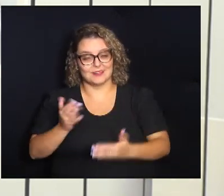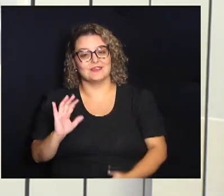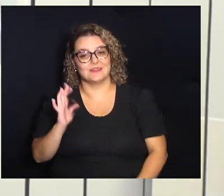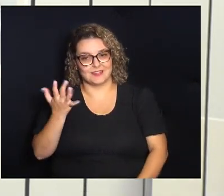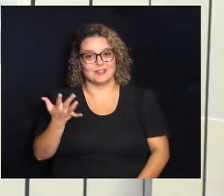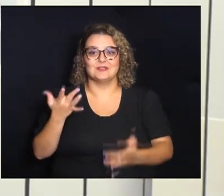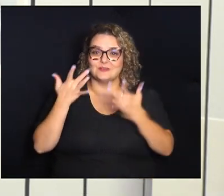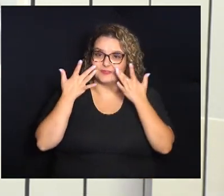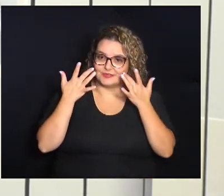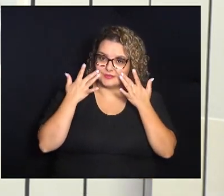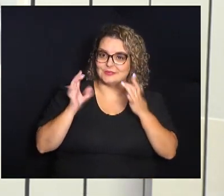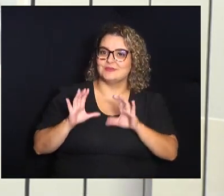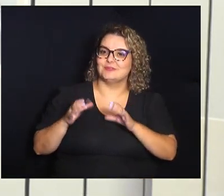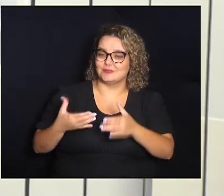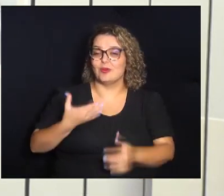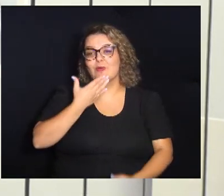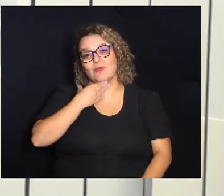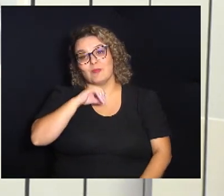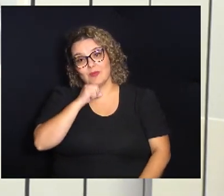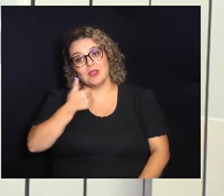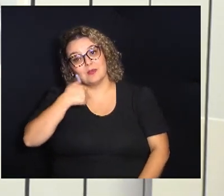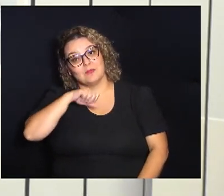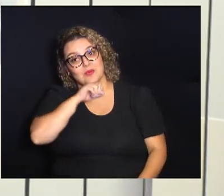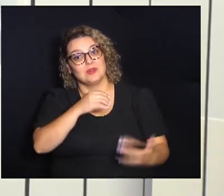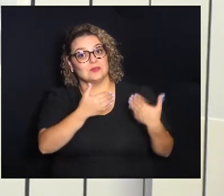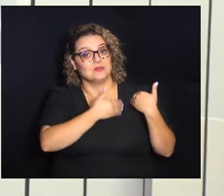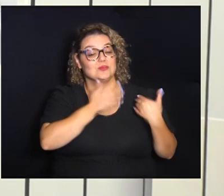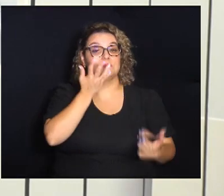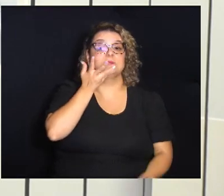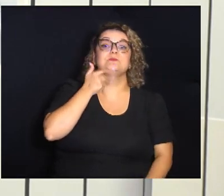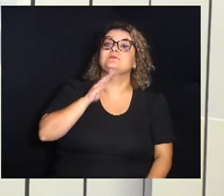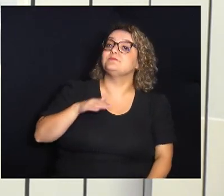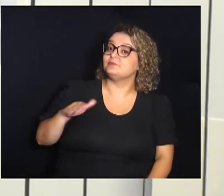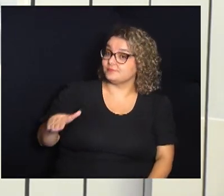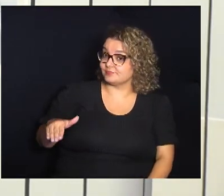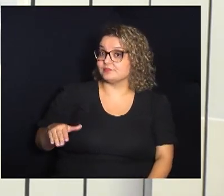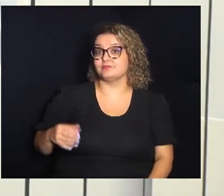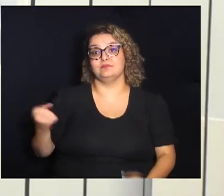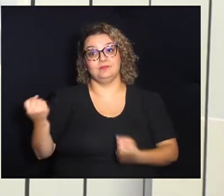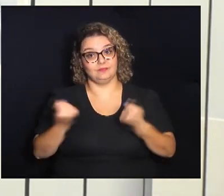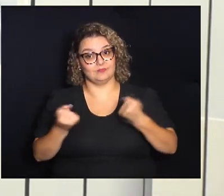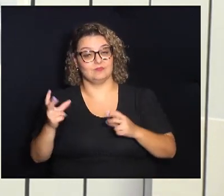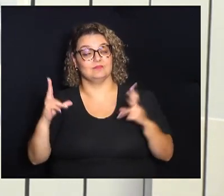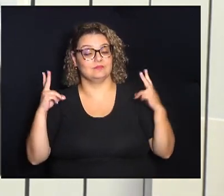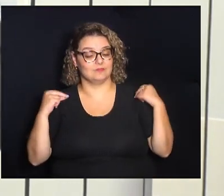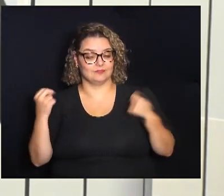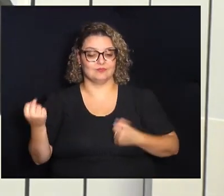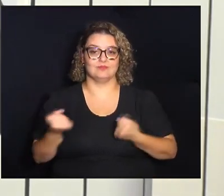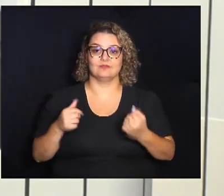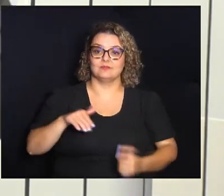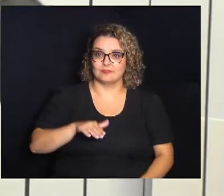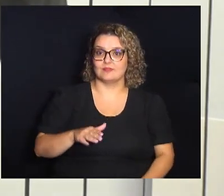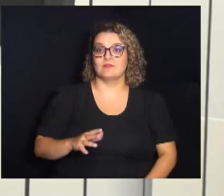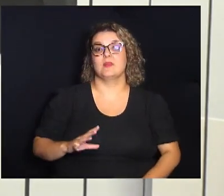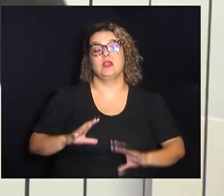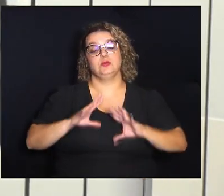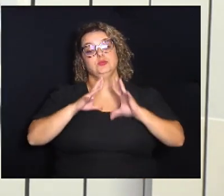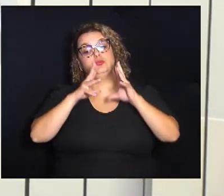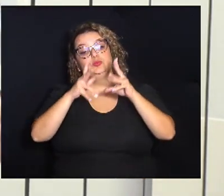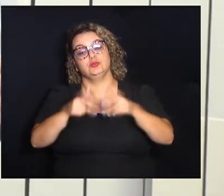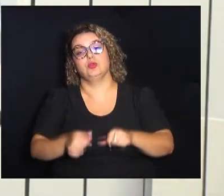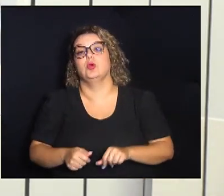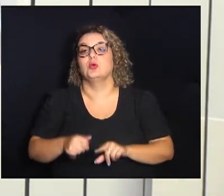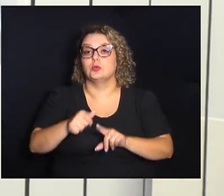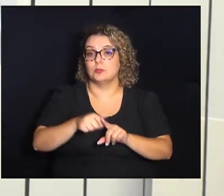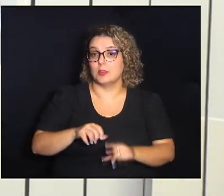acontecendo ali com os pais, com os responsáveis, com as crianças que estavam chegando para estudar. Então, assim, durante todo o mês,